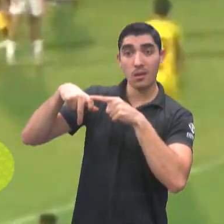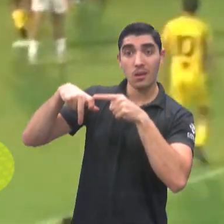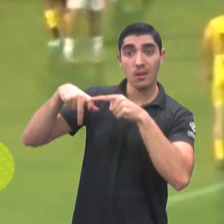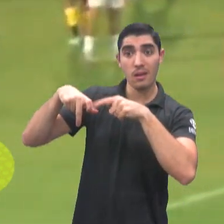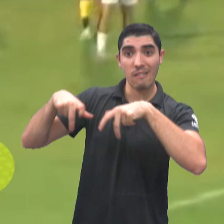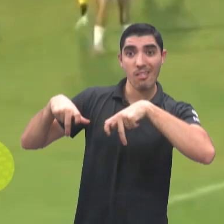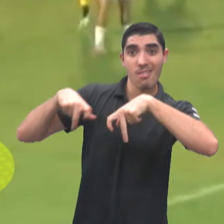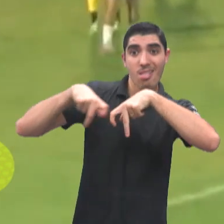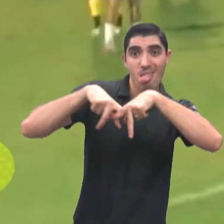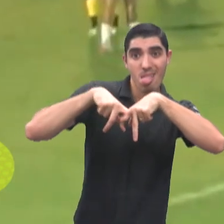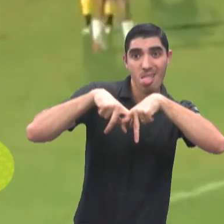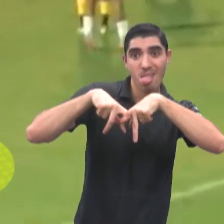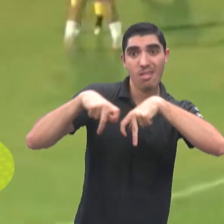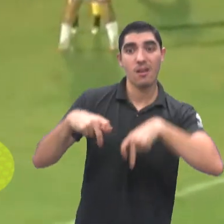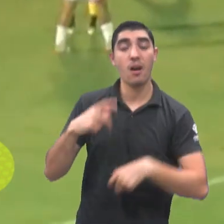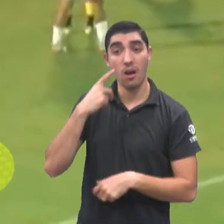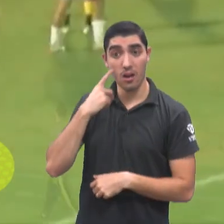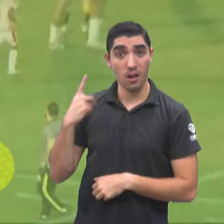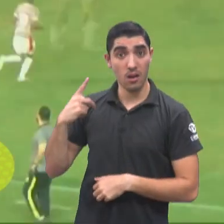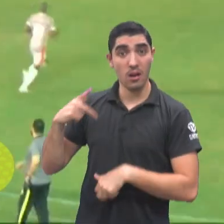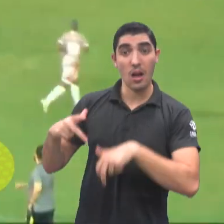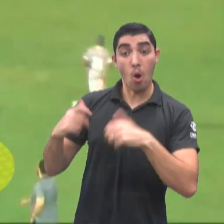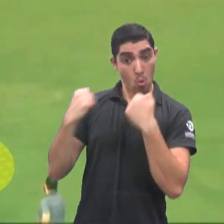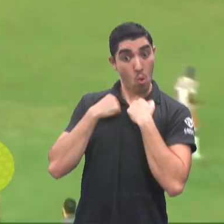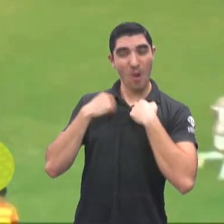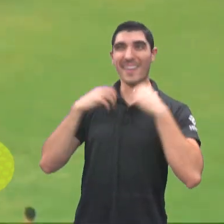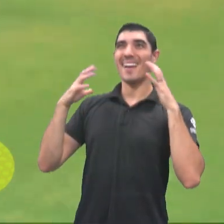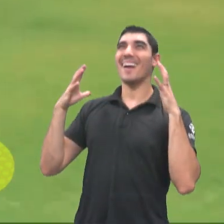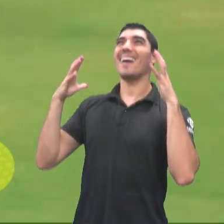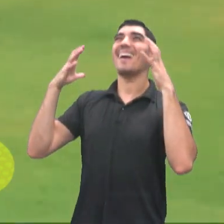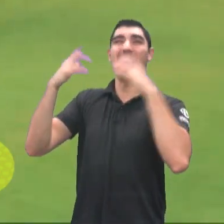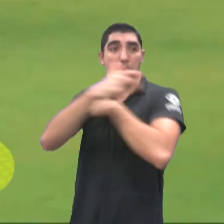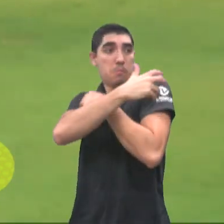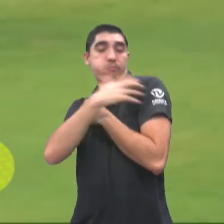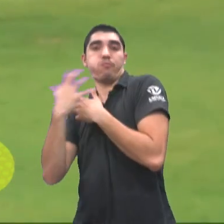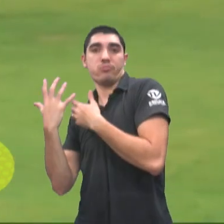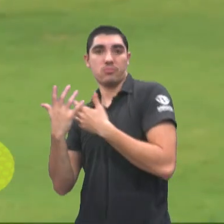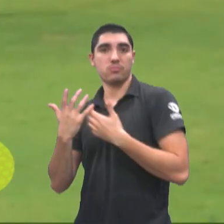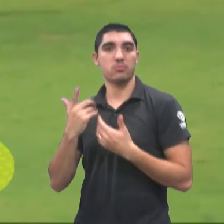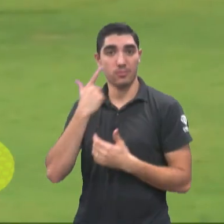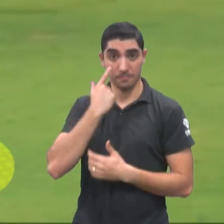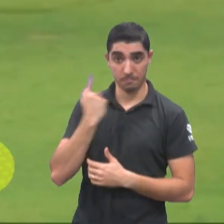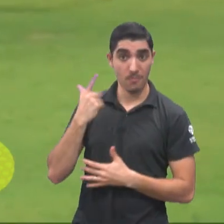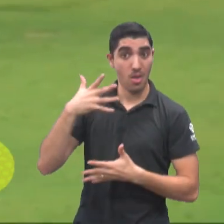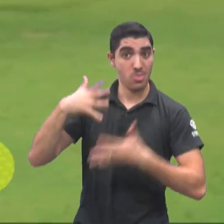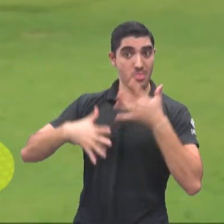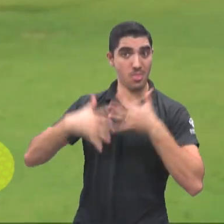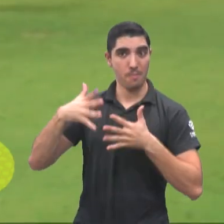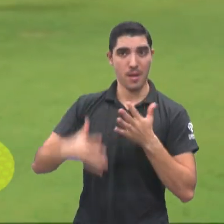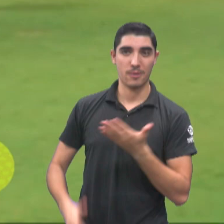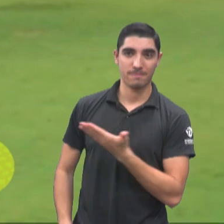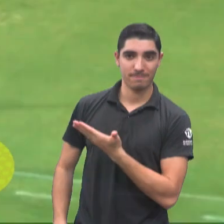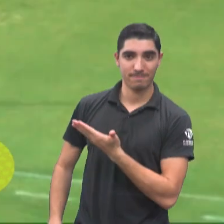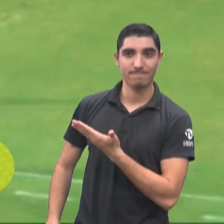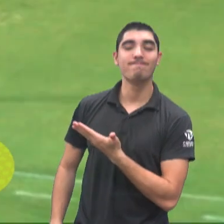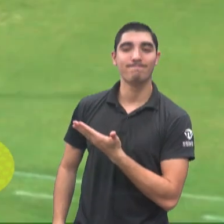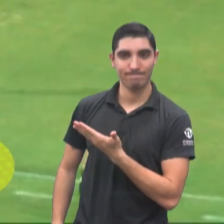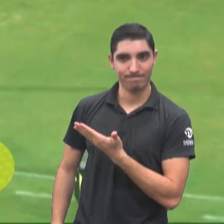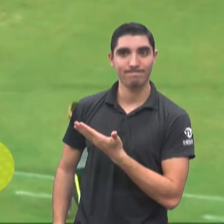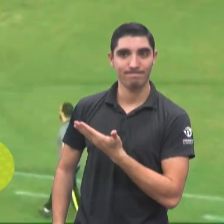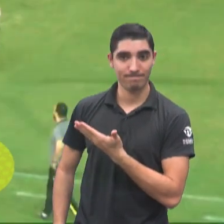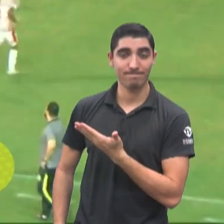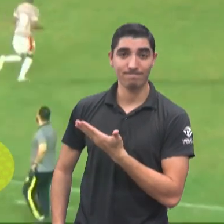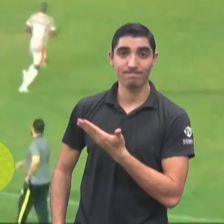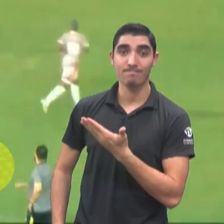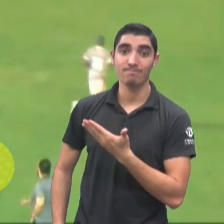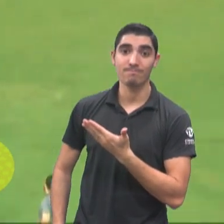bola, o goleiro do José. Olha lá, ele ia pegar, estava nas mãos dele, bem posicionado o goleiro, e o zagueiro chega pulando com o joelho à